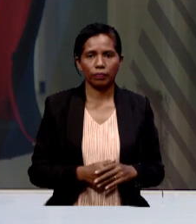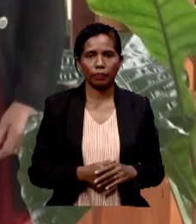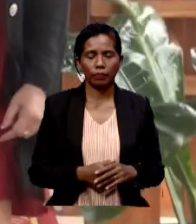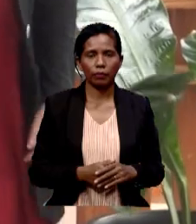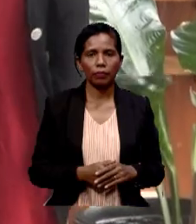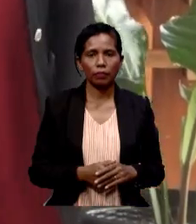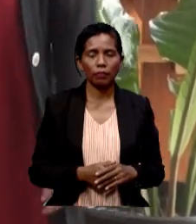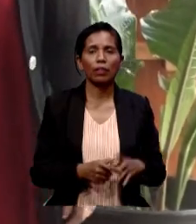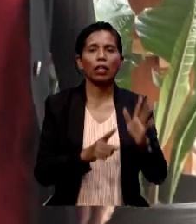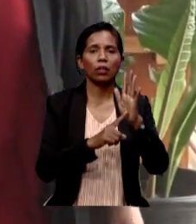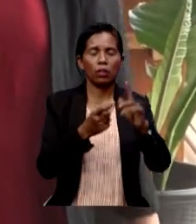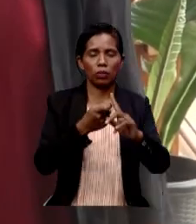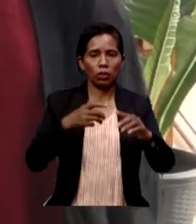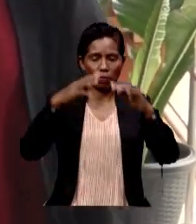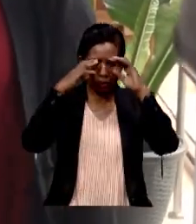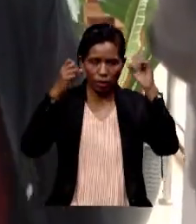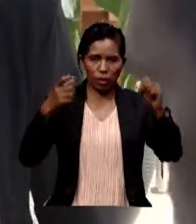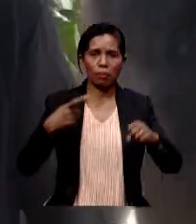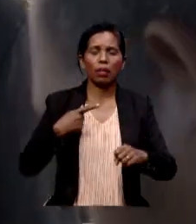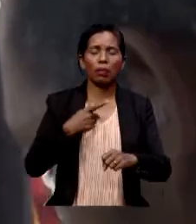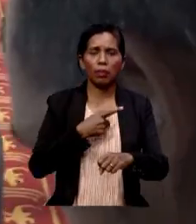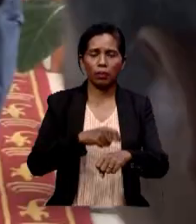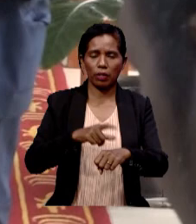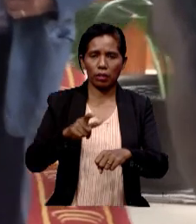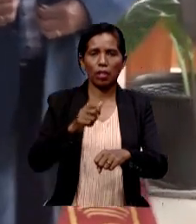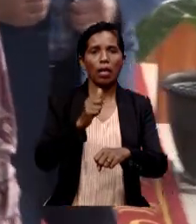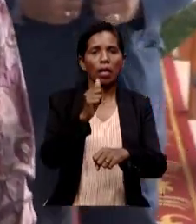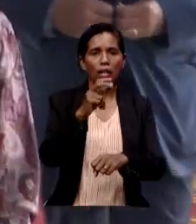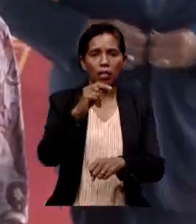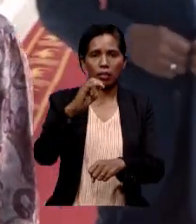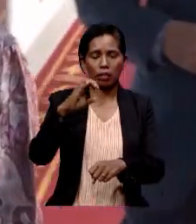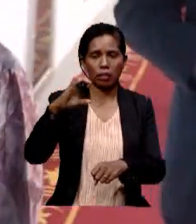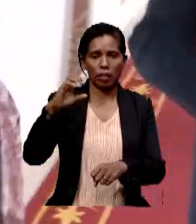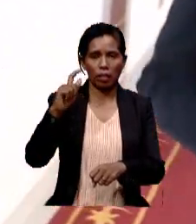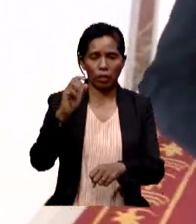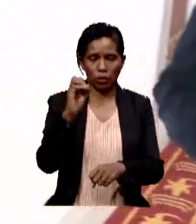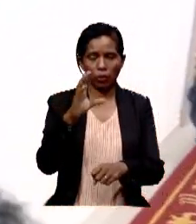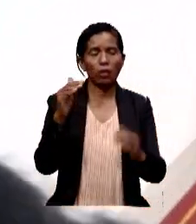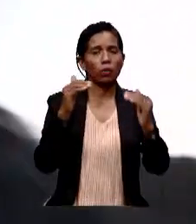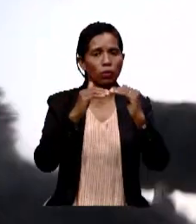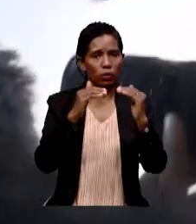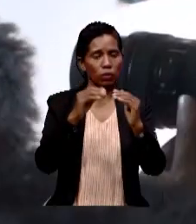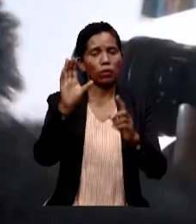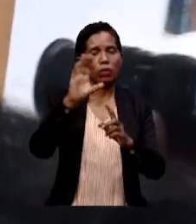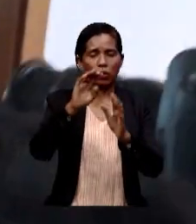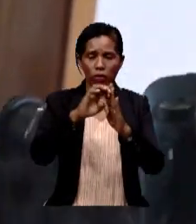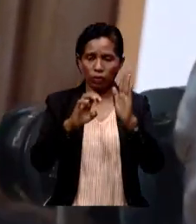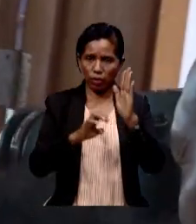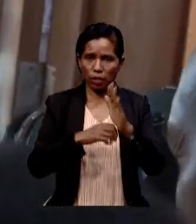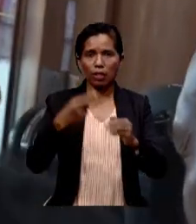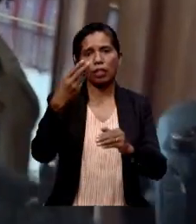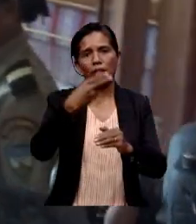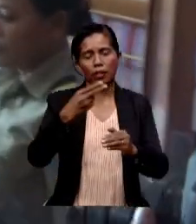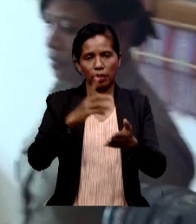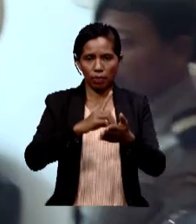Lia hirak ne hatu si presiden di Parlamento Nasional Aniceto Longuinus Guterres Lopez hafuin encontro mensal ho chef estado ia quinta semana ne